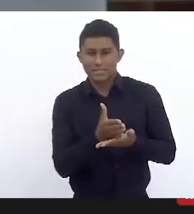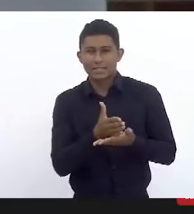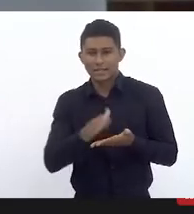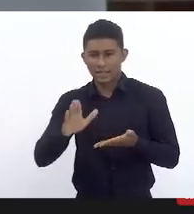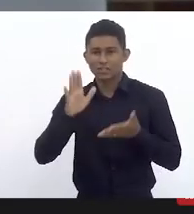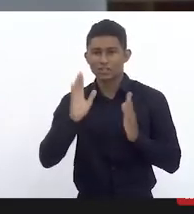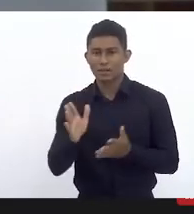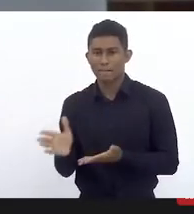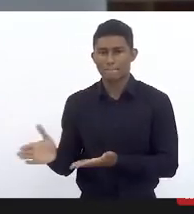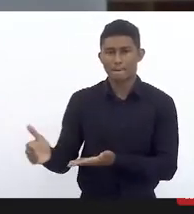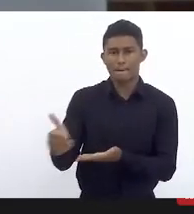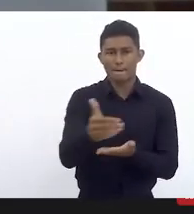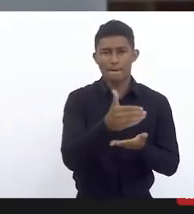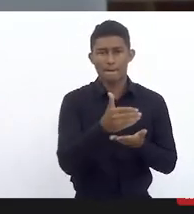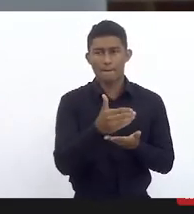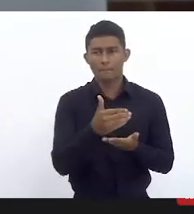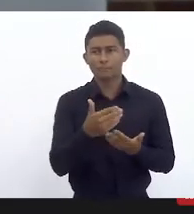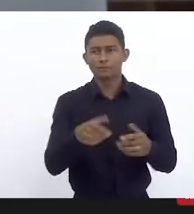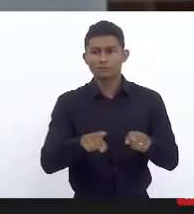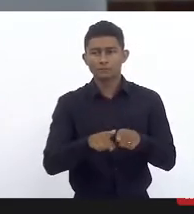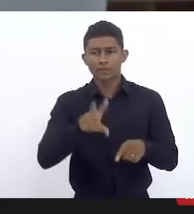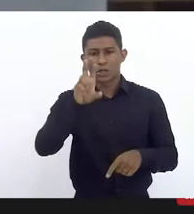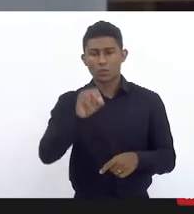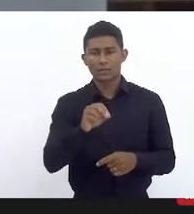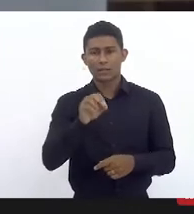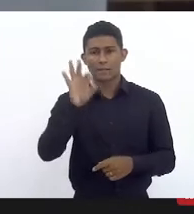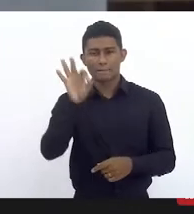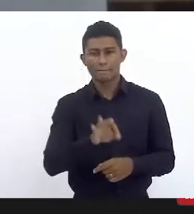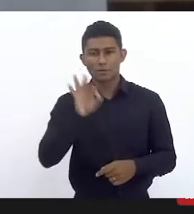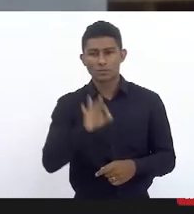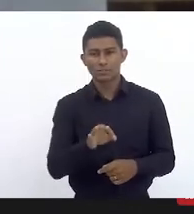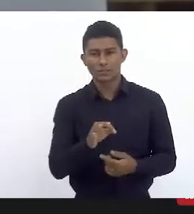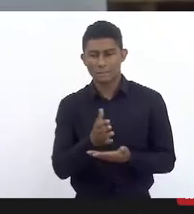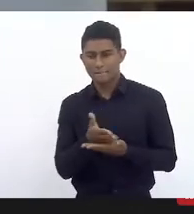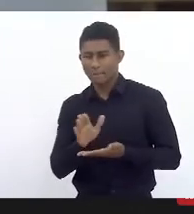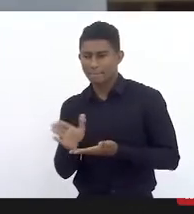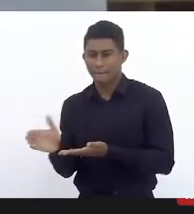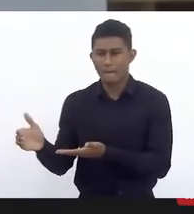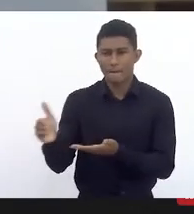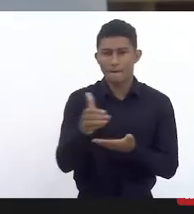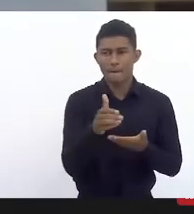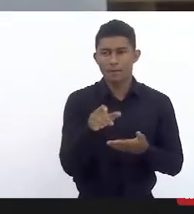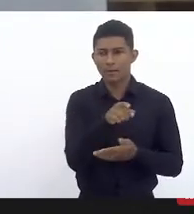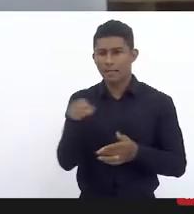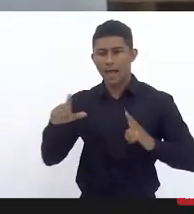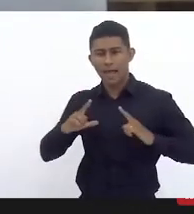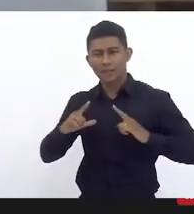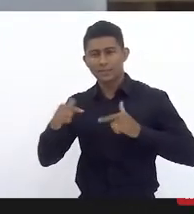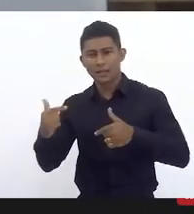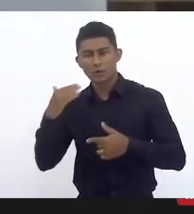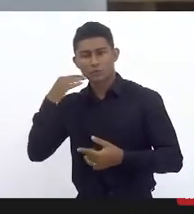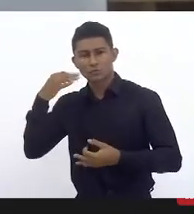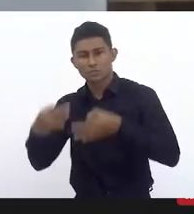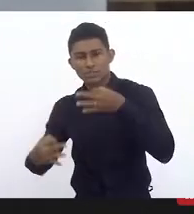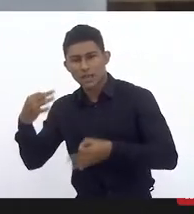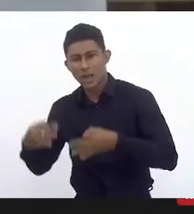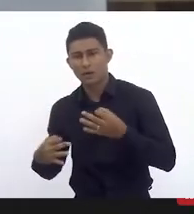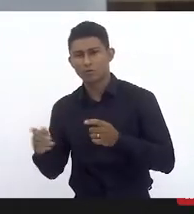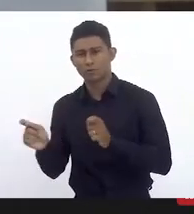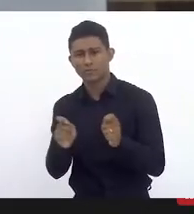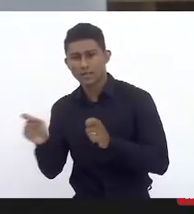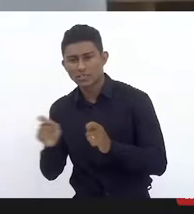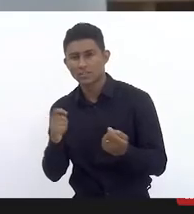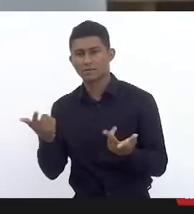50% dos valores provenientes de ações, né, dos seja judiciais, administrativos ou